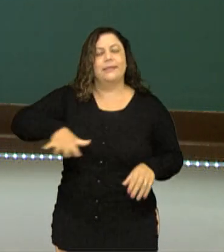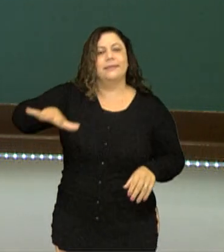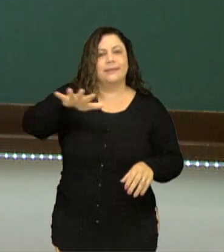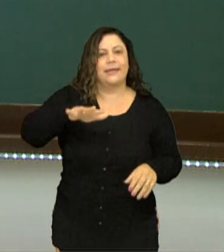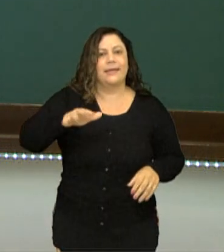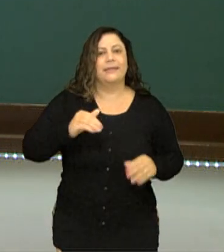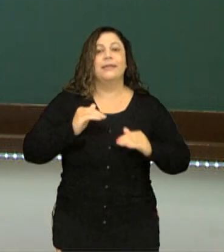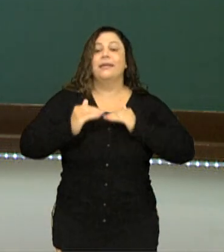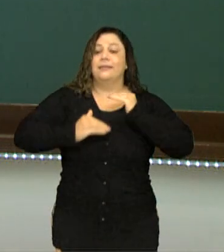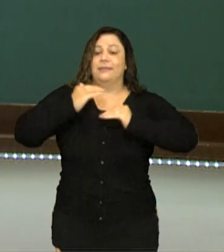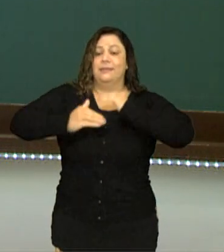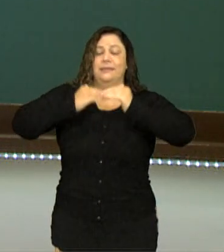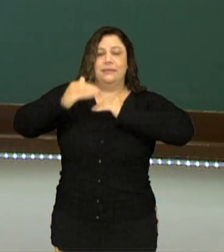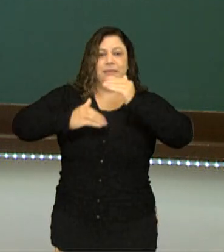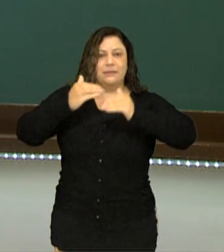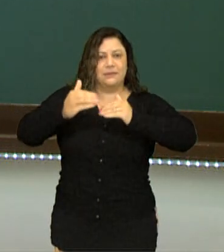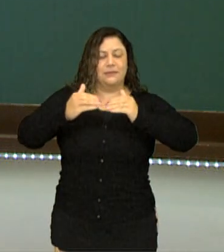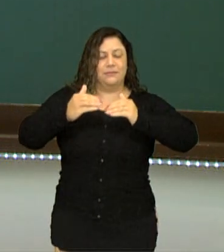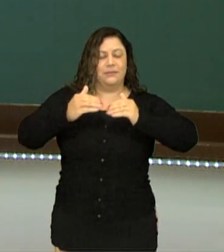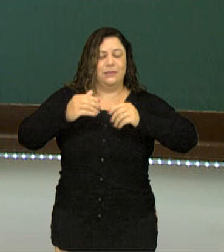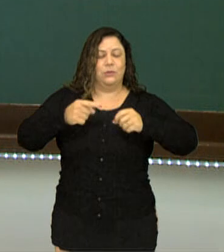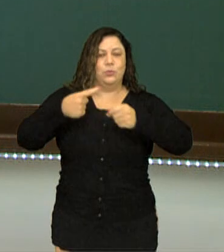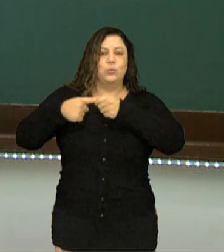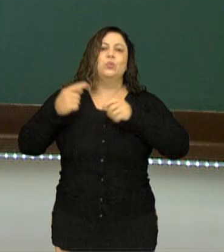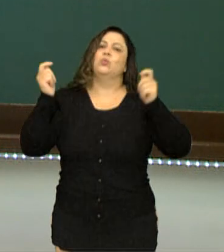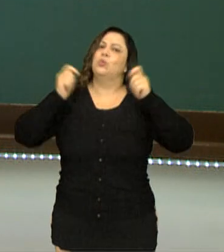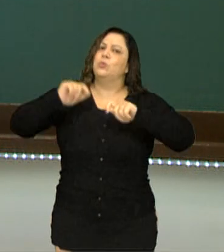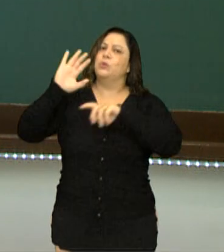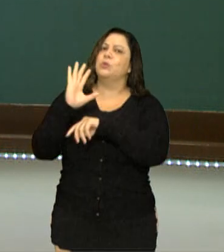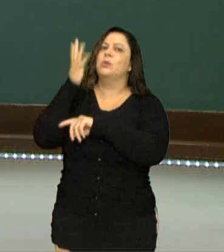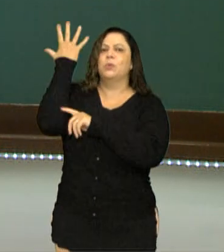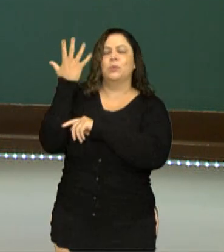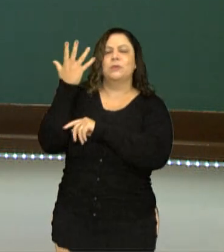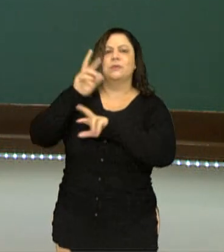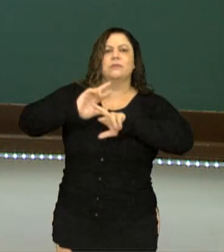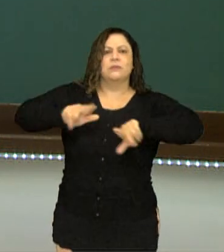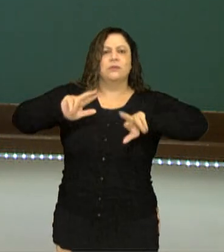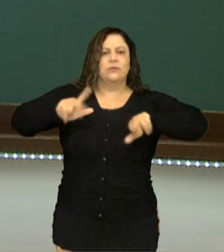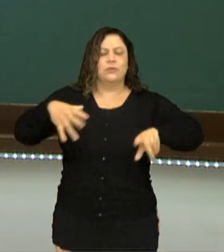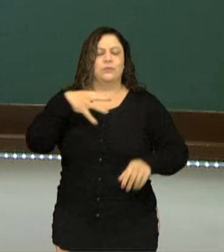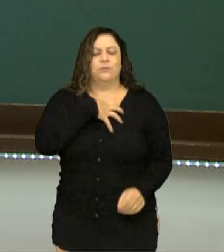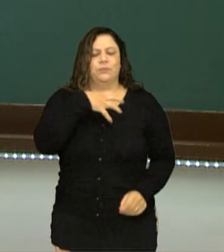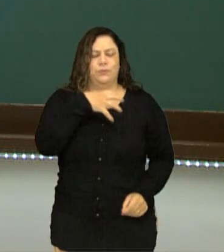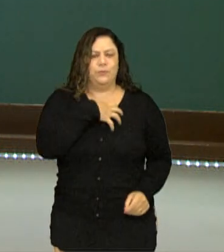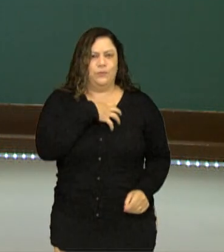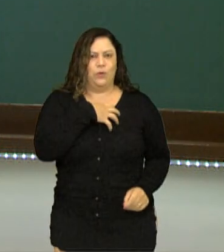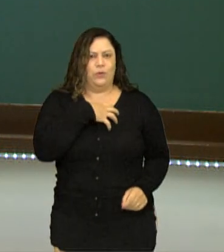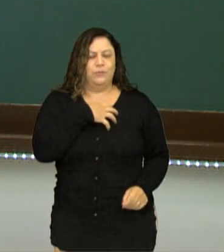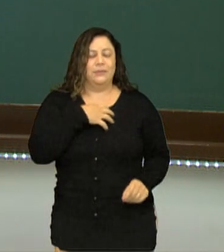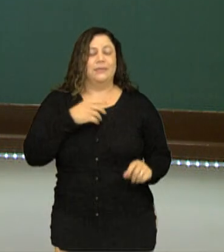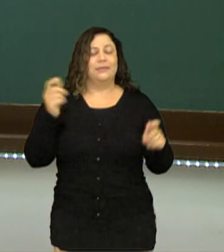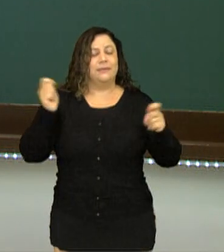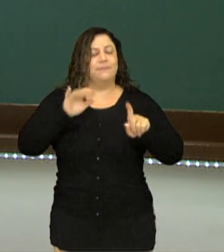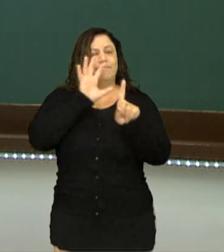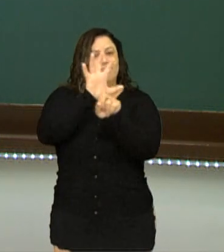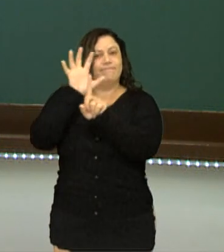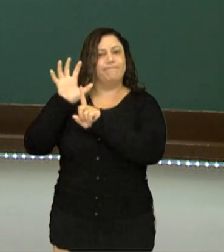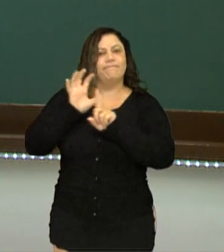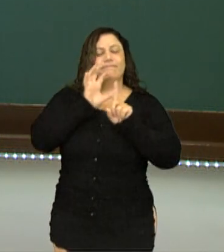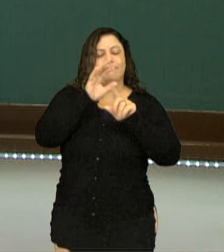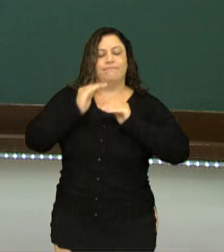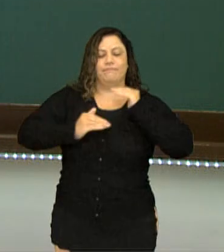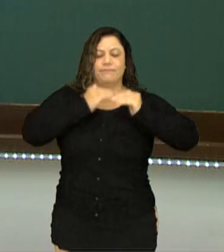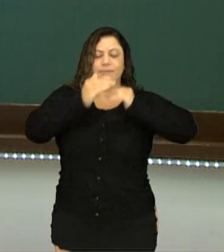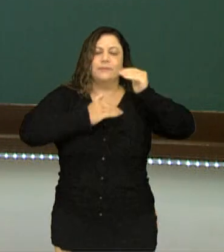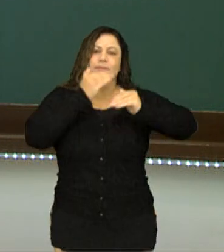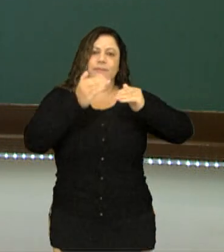esse crescimento, essa urbanização, pode acontecer de diferentes formas, por diferentes fatores que influenciam o